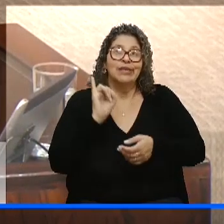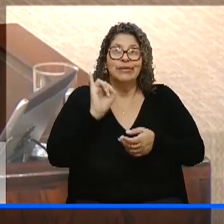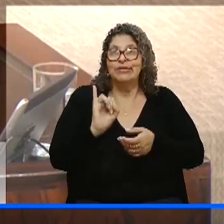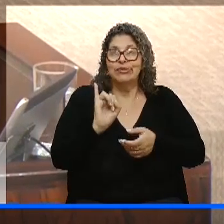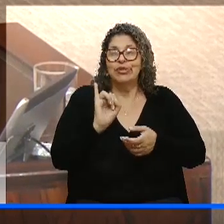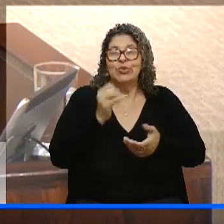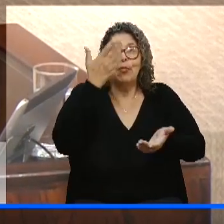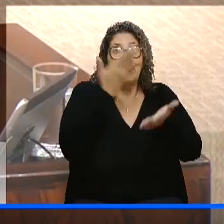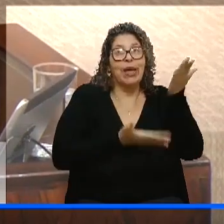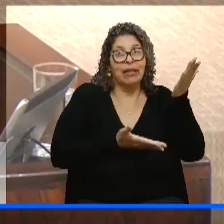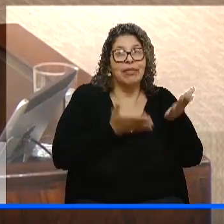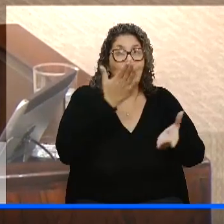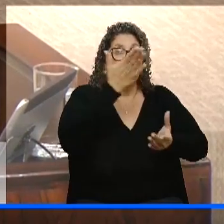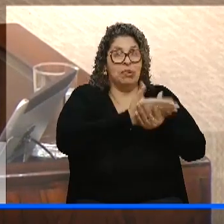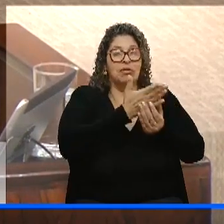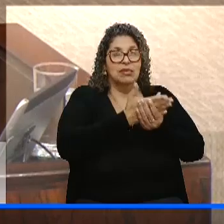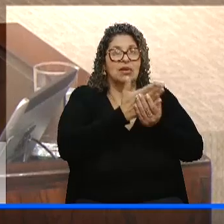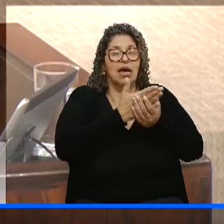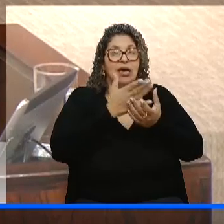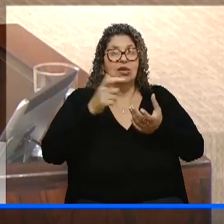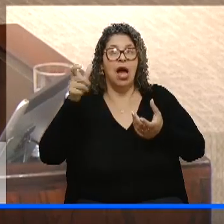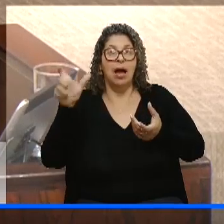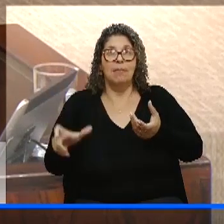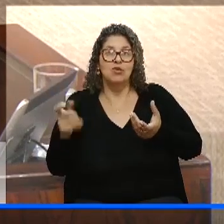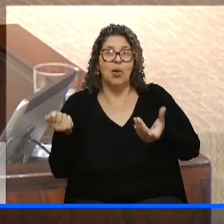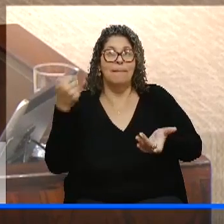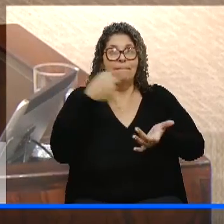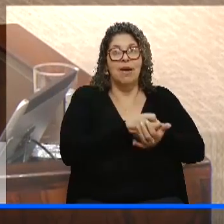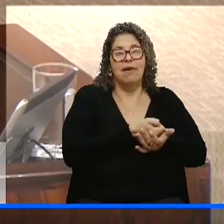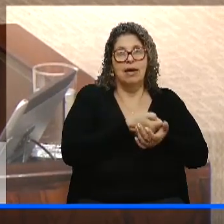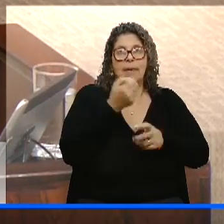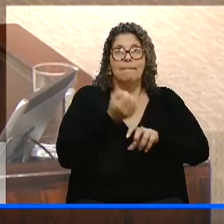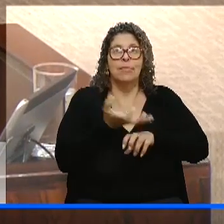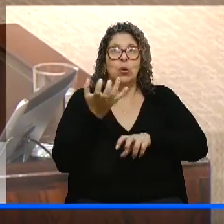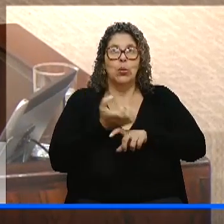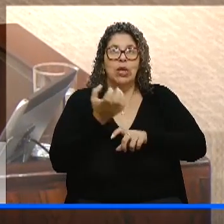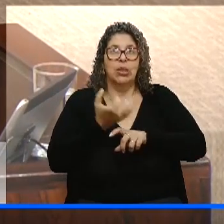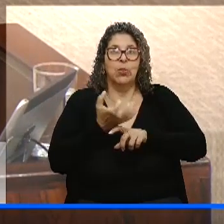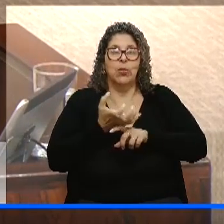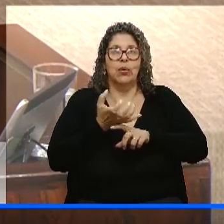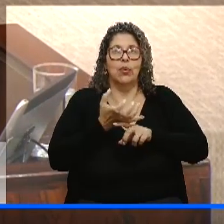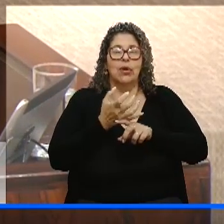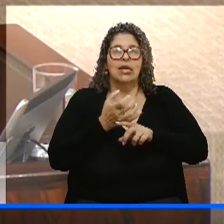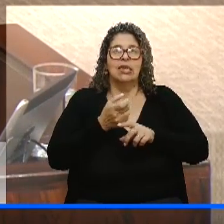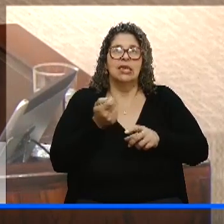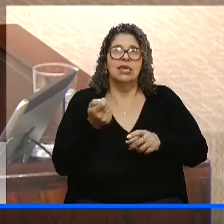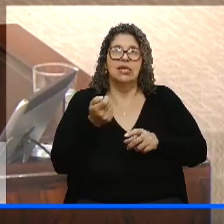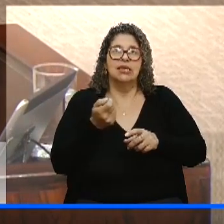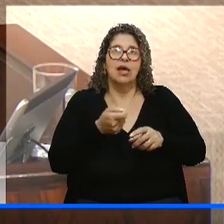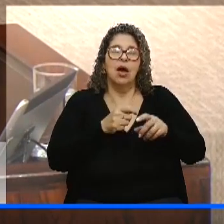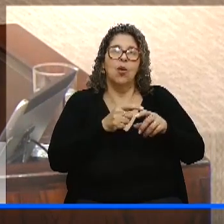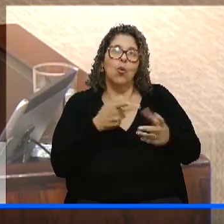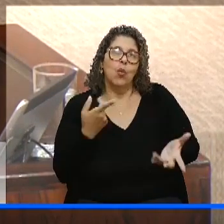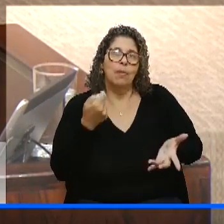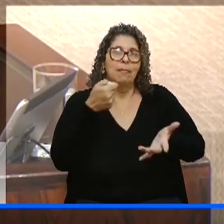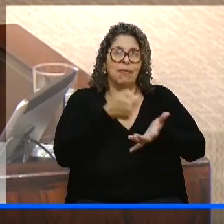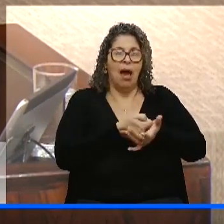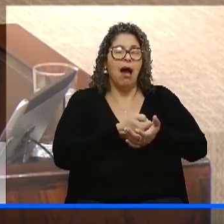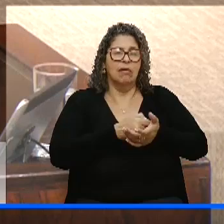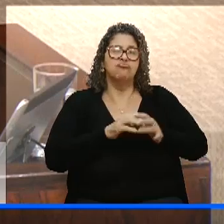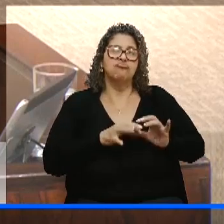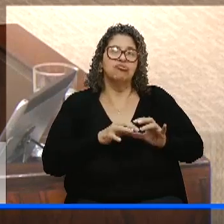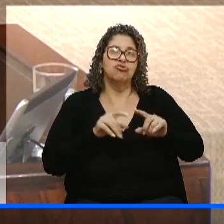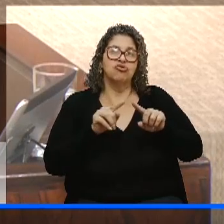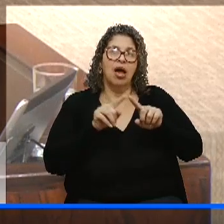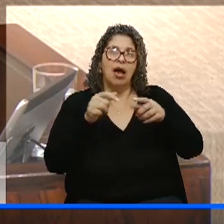e procuradores do estado procuradoria geral do estado são aqueles servidores do estado portanto contratados com estabilidade